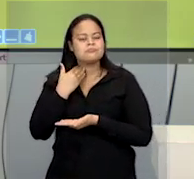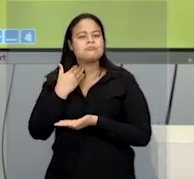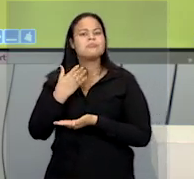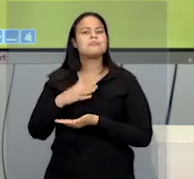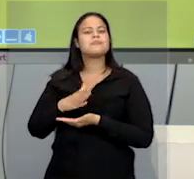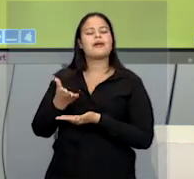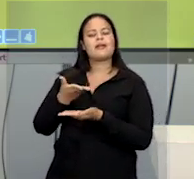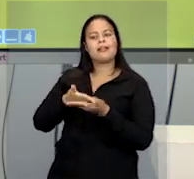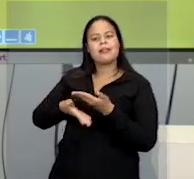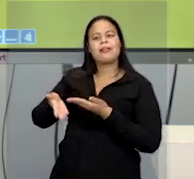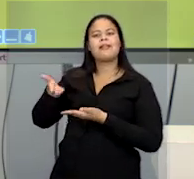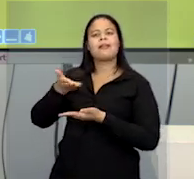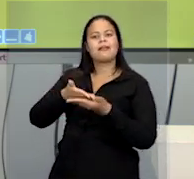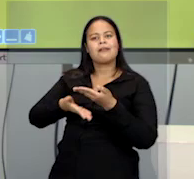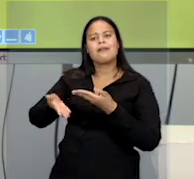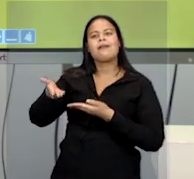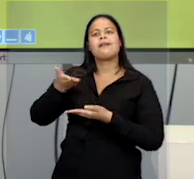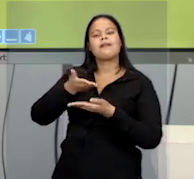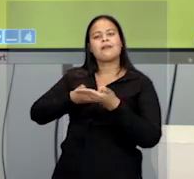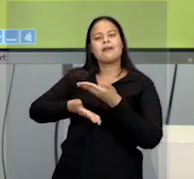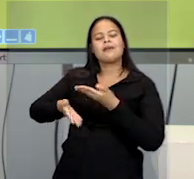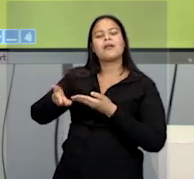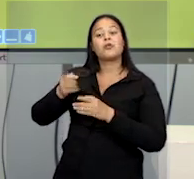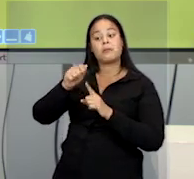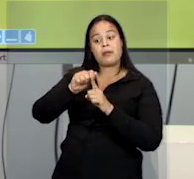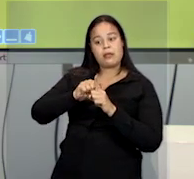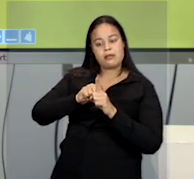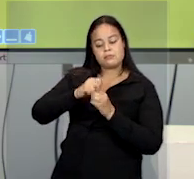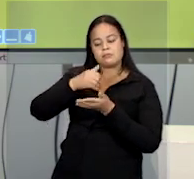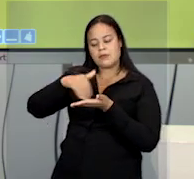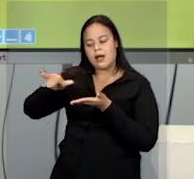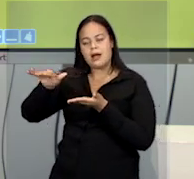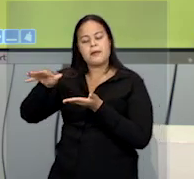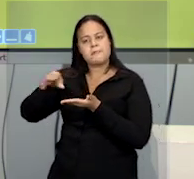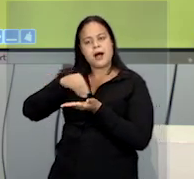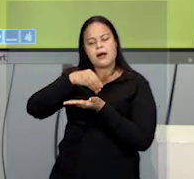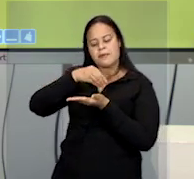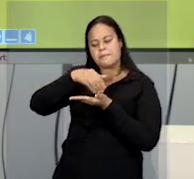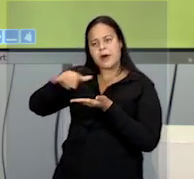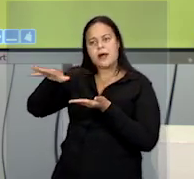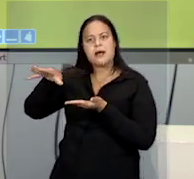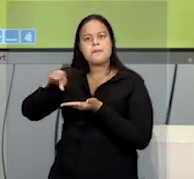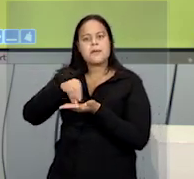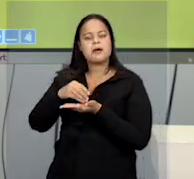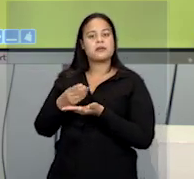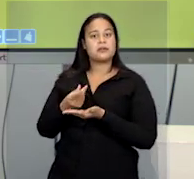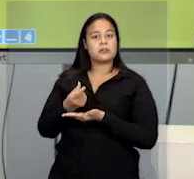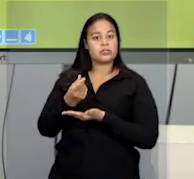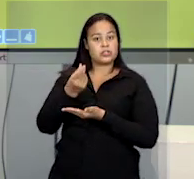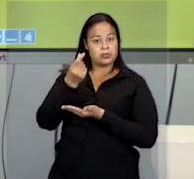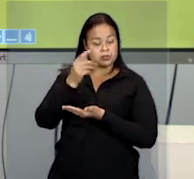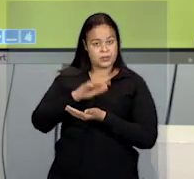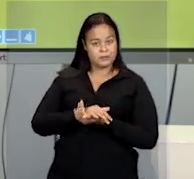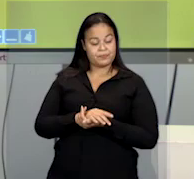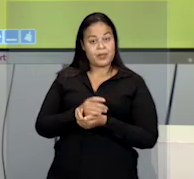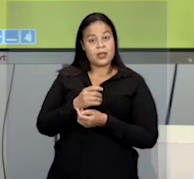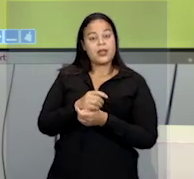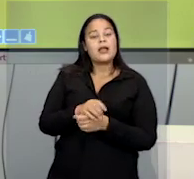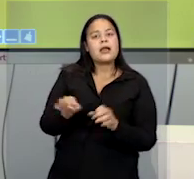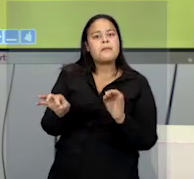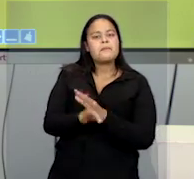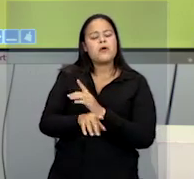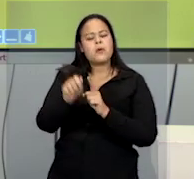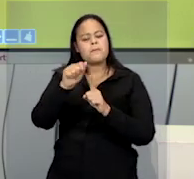fazendo assim, depósitos e retiradas nessa conta durante o mês. E no final do mês você tem o saldo final. O que